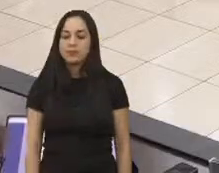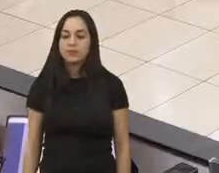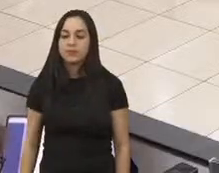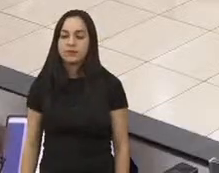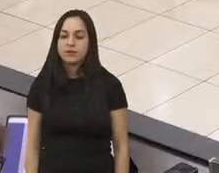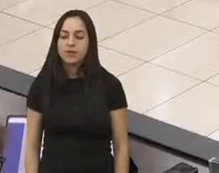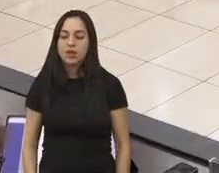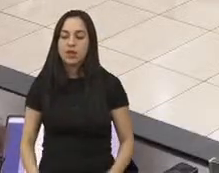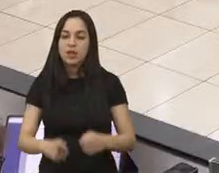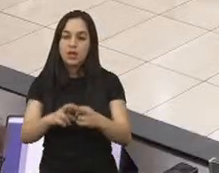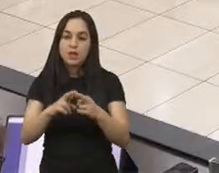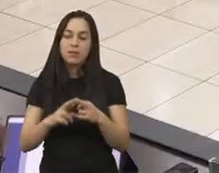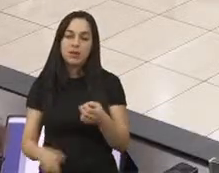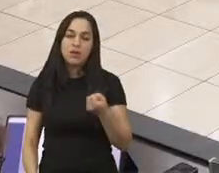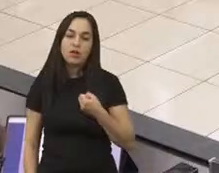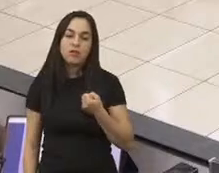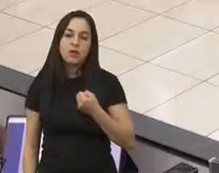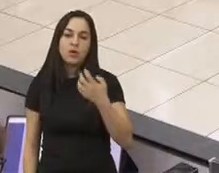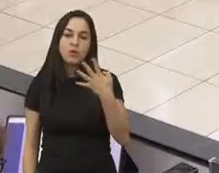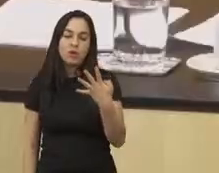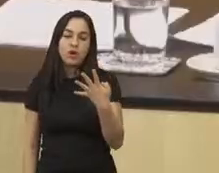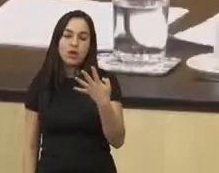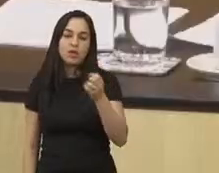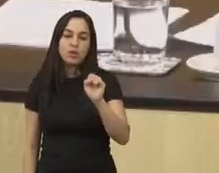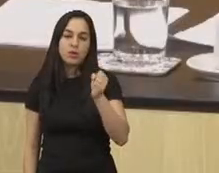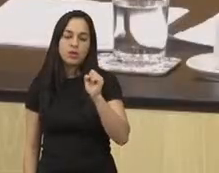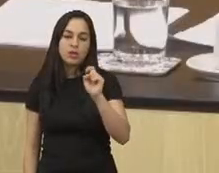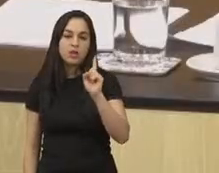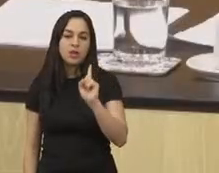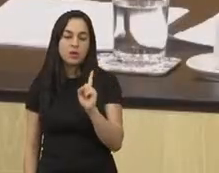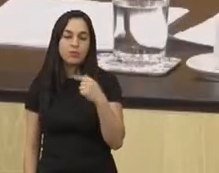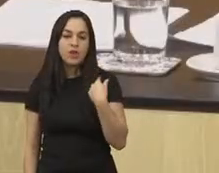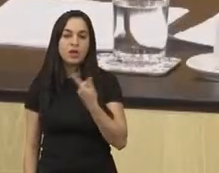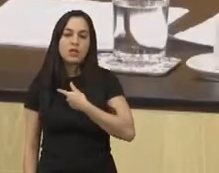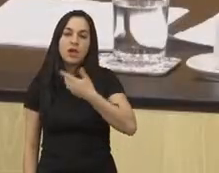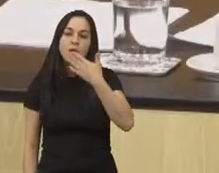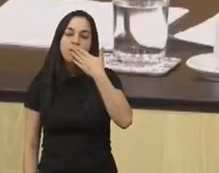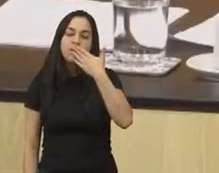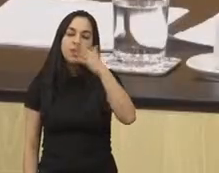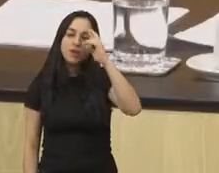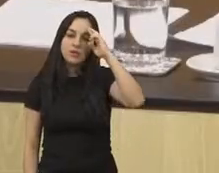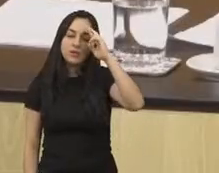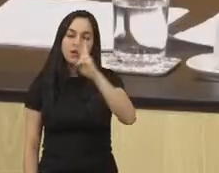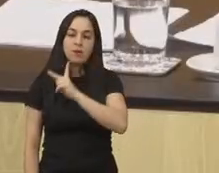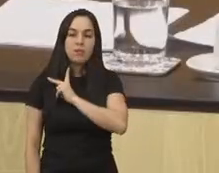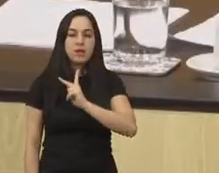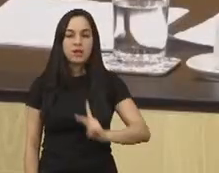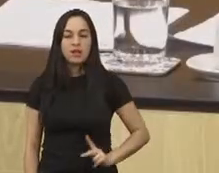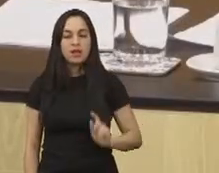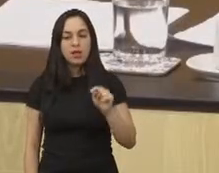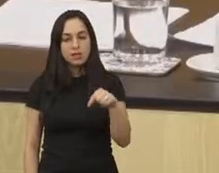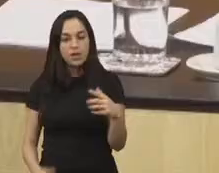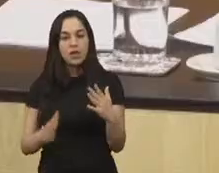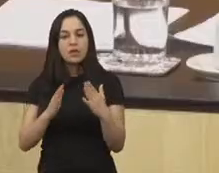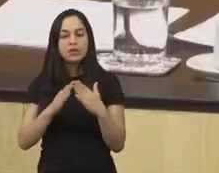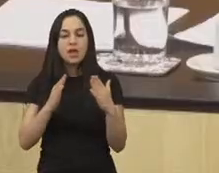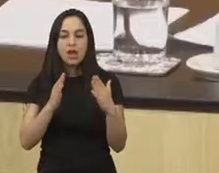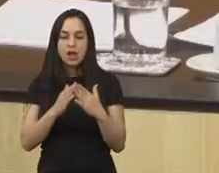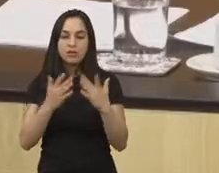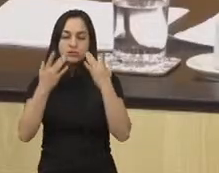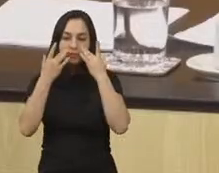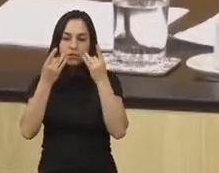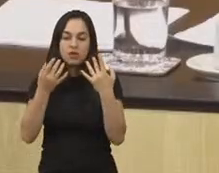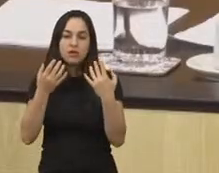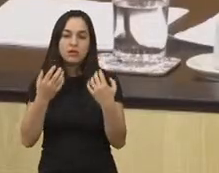Requerimento 481. Requeremos ao excelentíssimo senhor presidente desta casa, ouvido e aprovado pelo